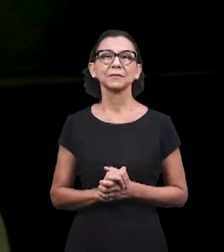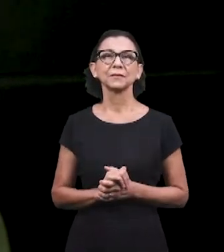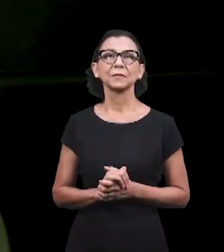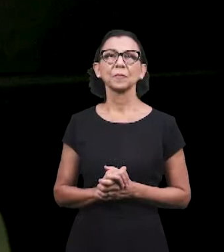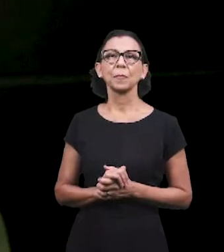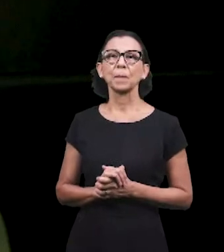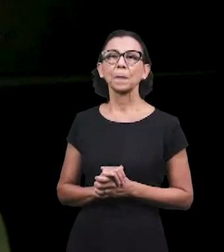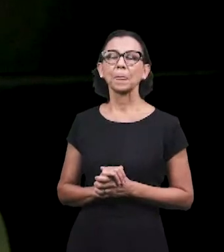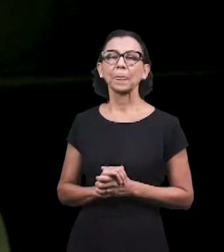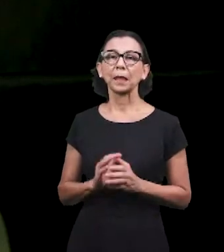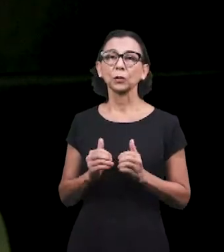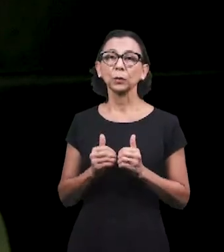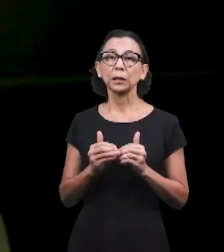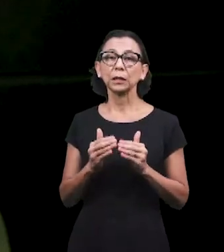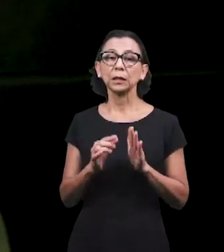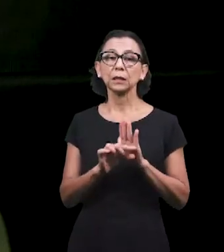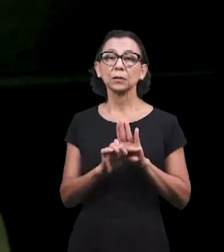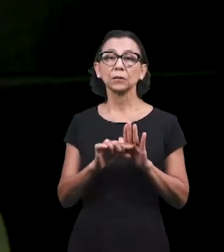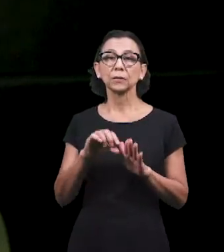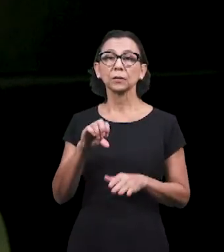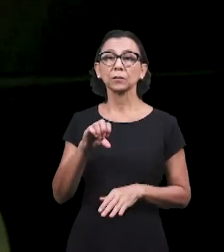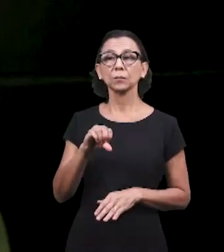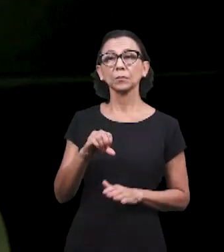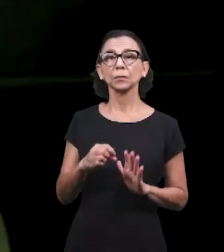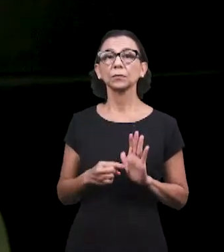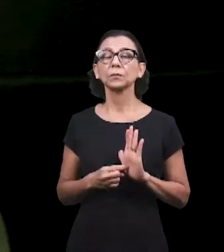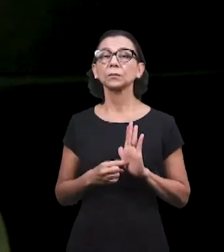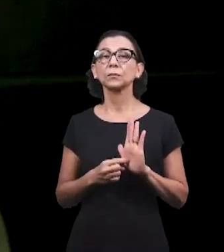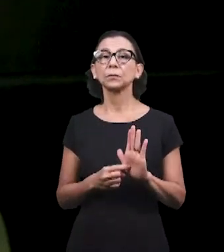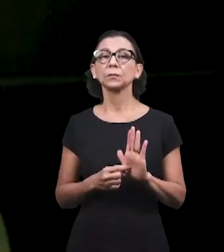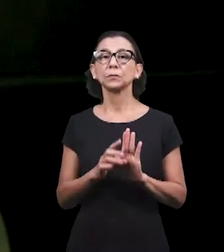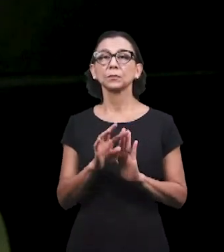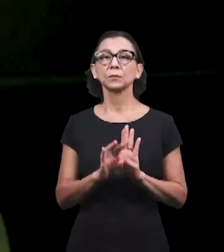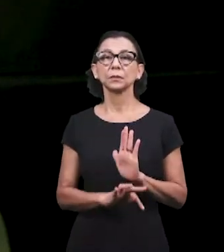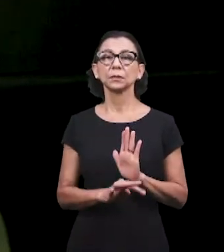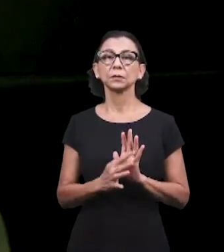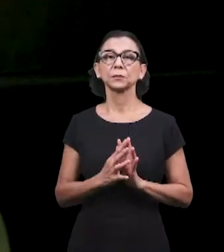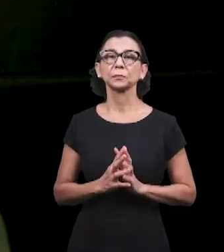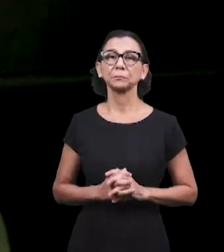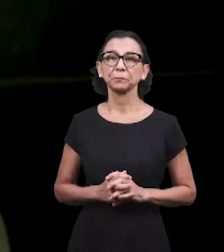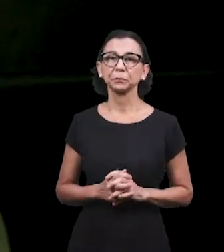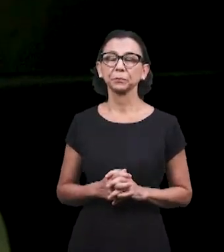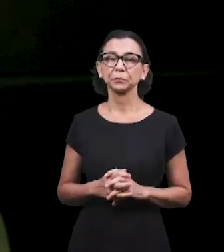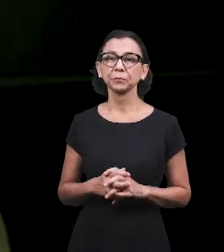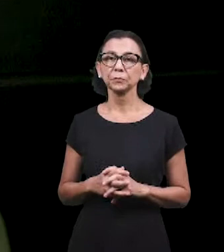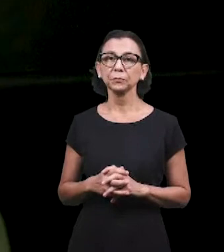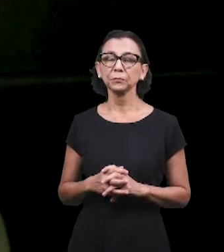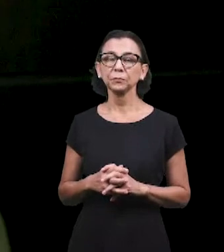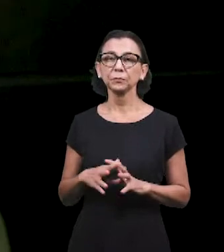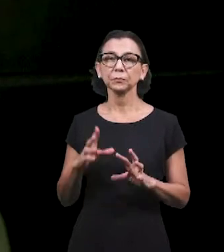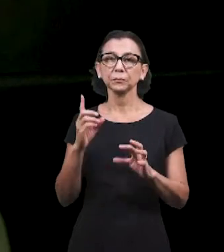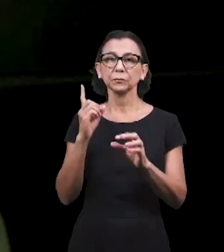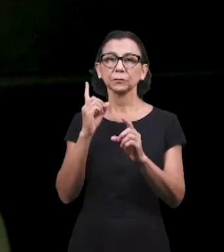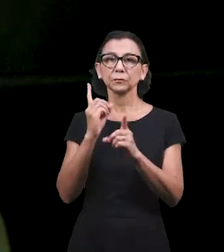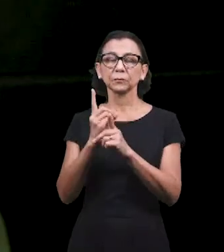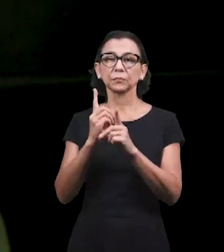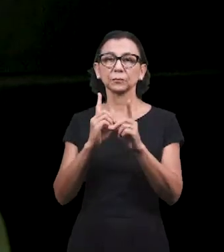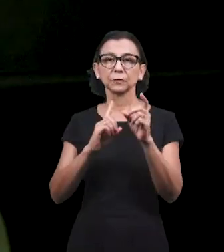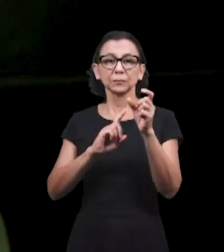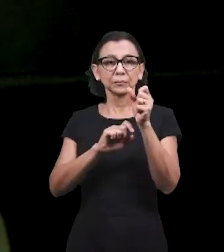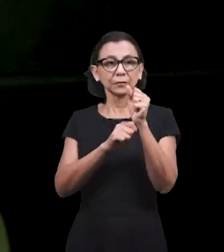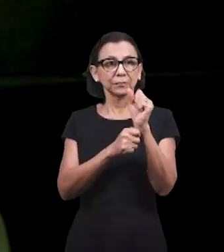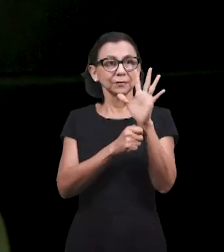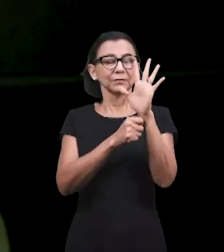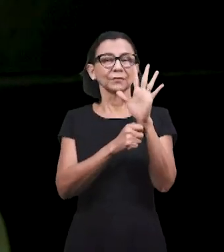no início do versículo 9. Quando no versículo 9 o texto diz assim: descobrindo-nos o mistério